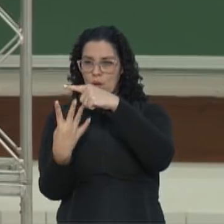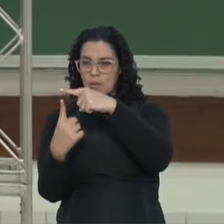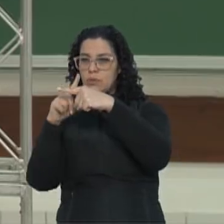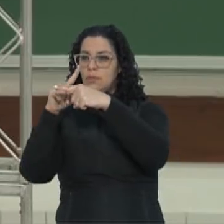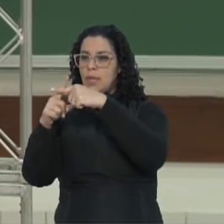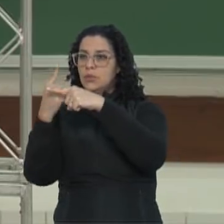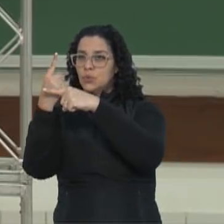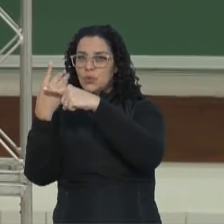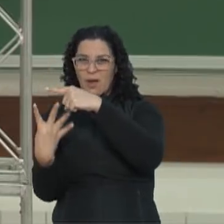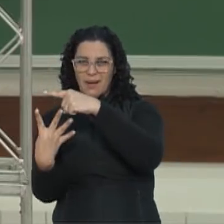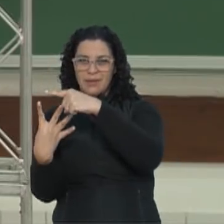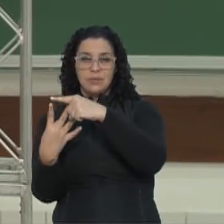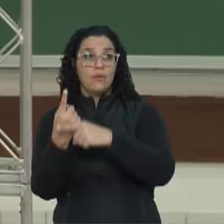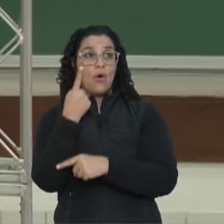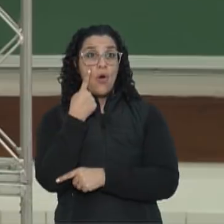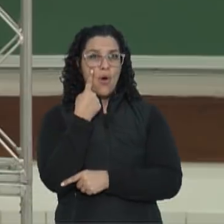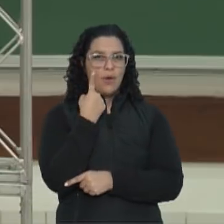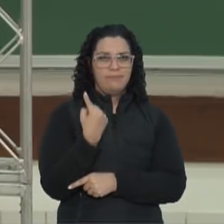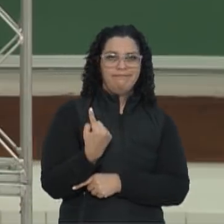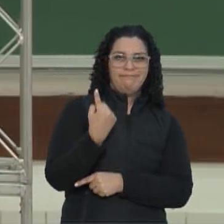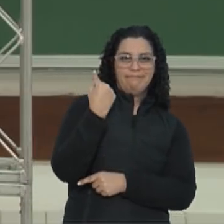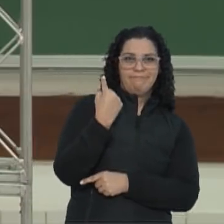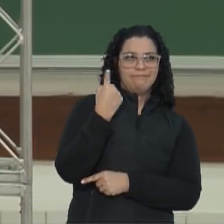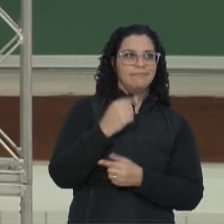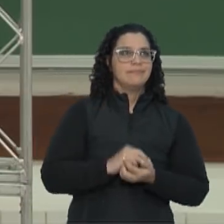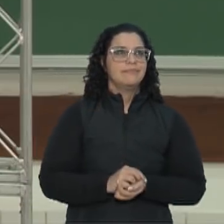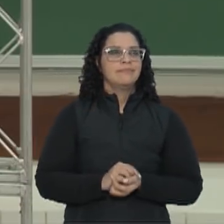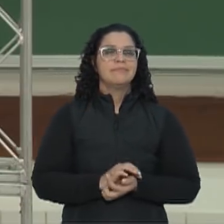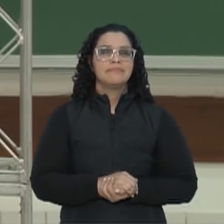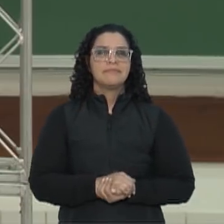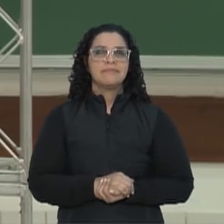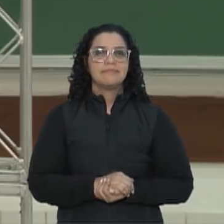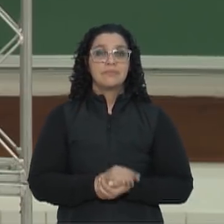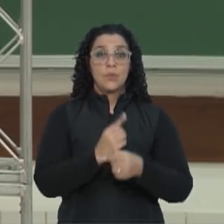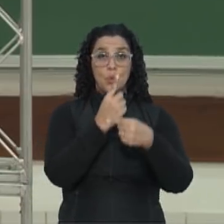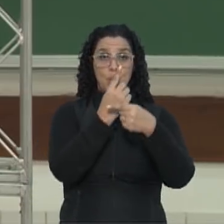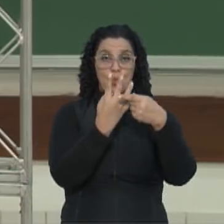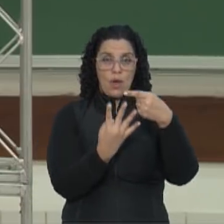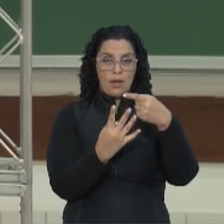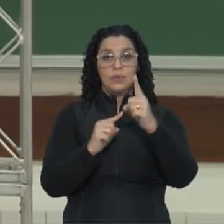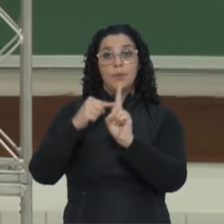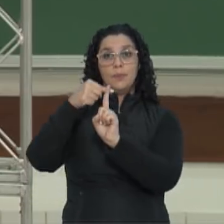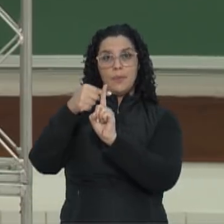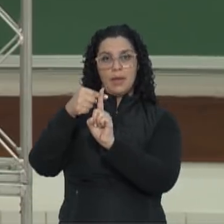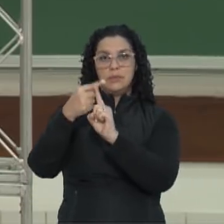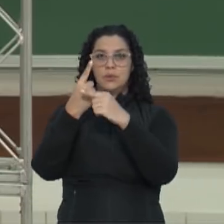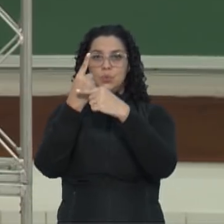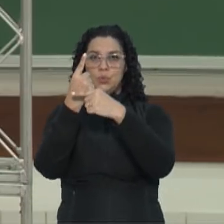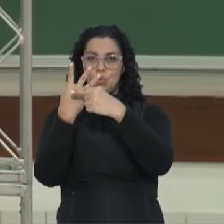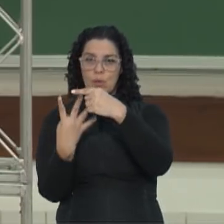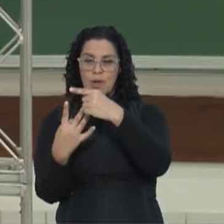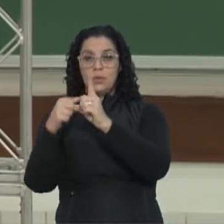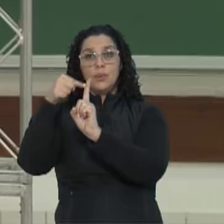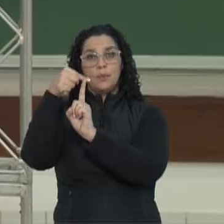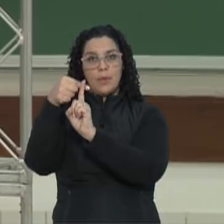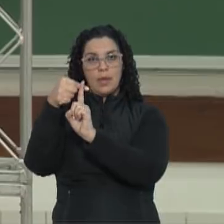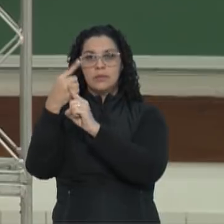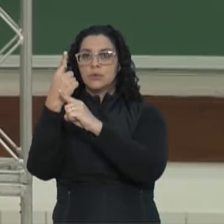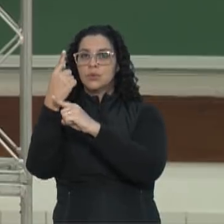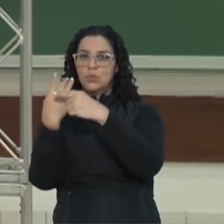lá? Ó, 1/4 mais 1/4 mais